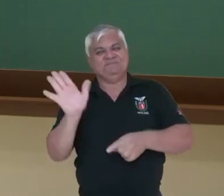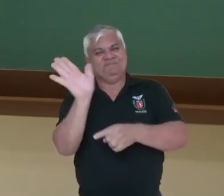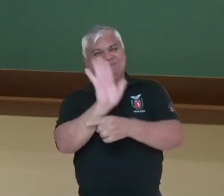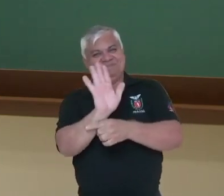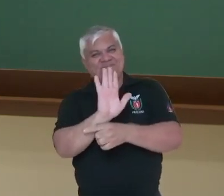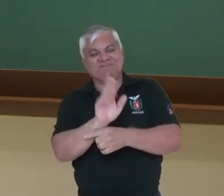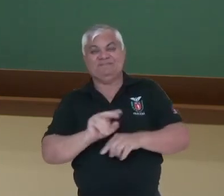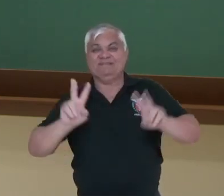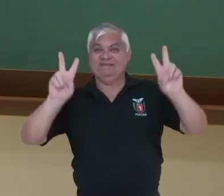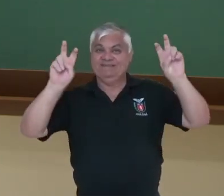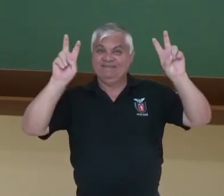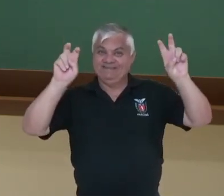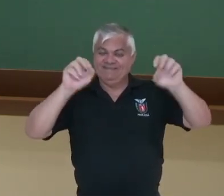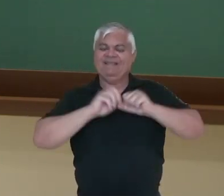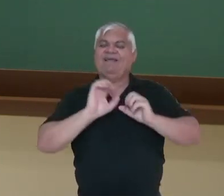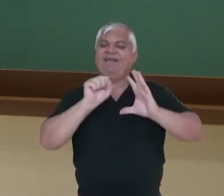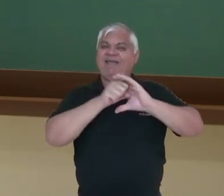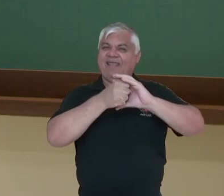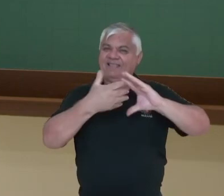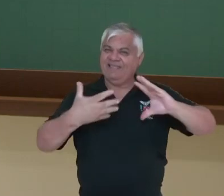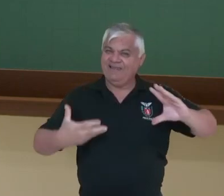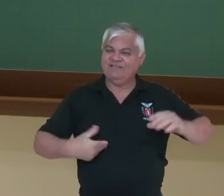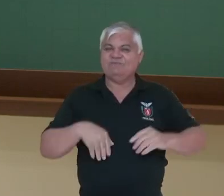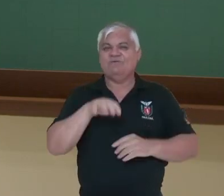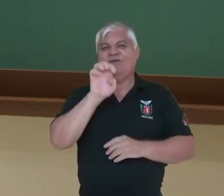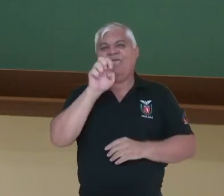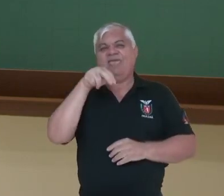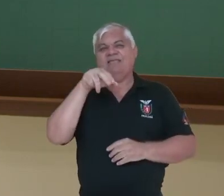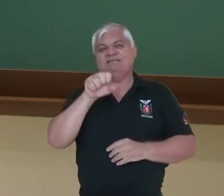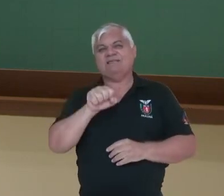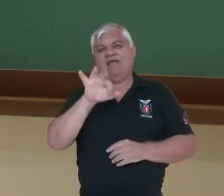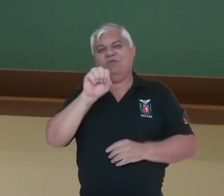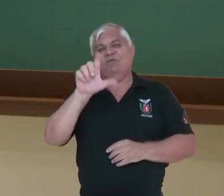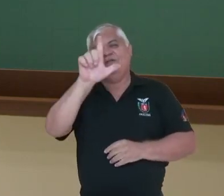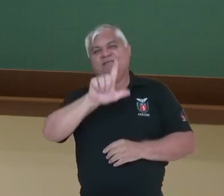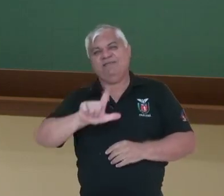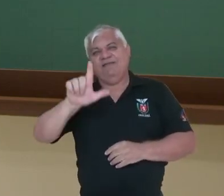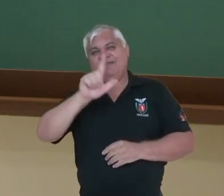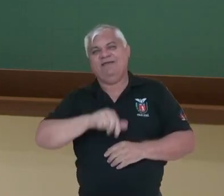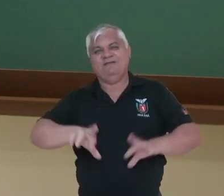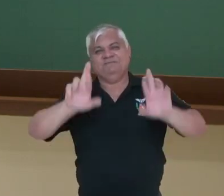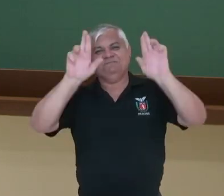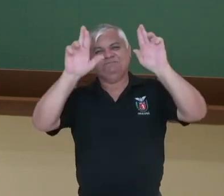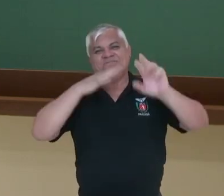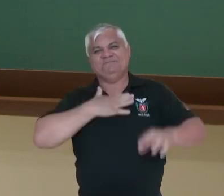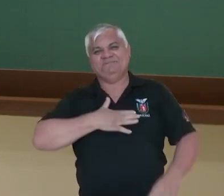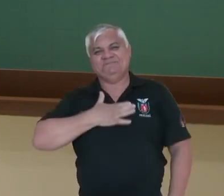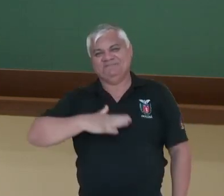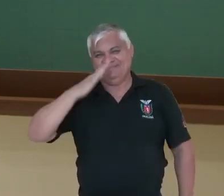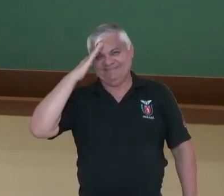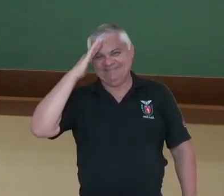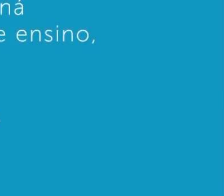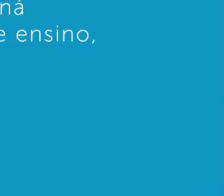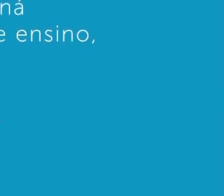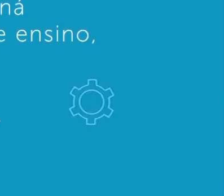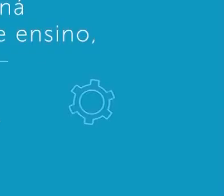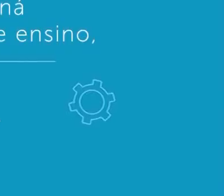vídeo trabalhou aí algumas características do ensaio literário, espero que tenham gostado e até breve.